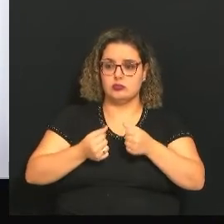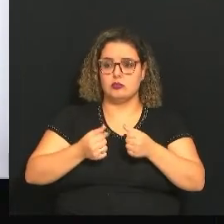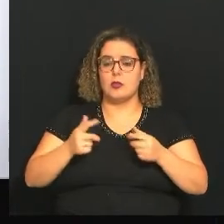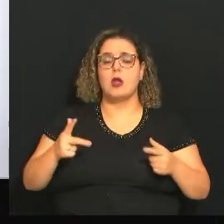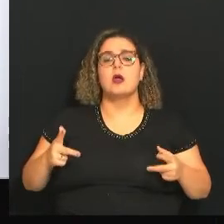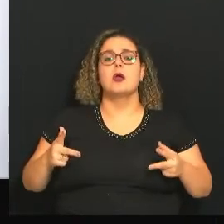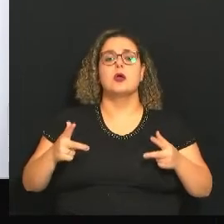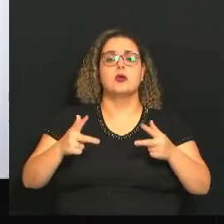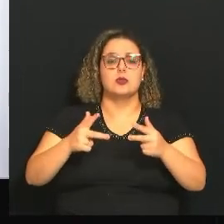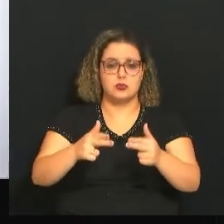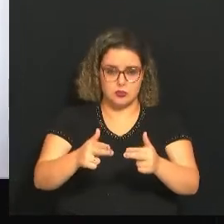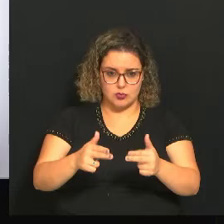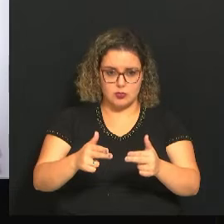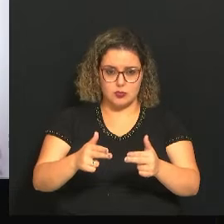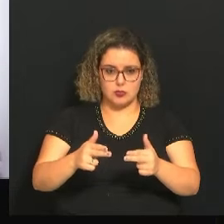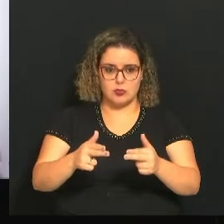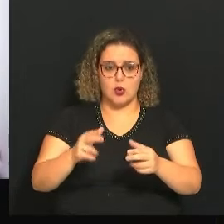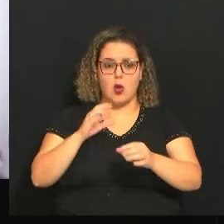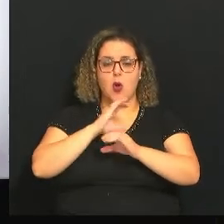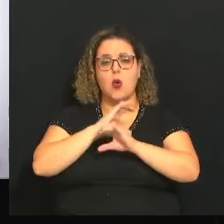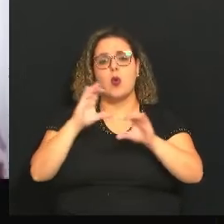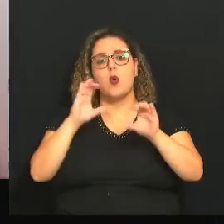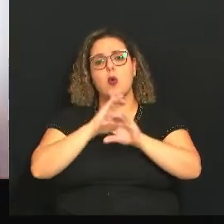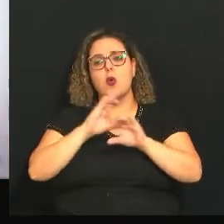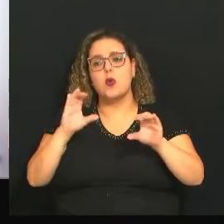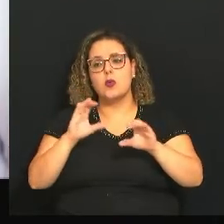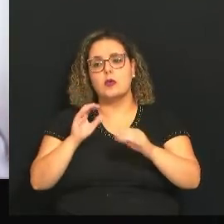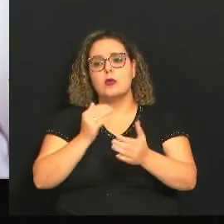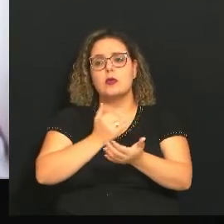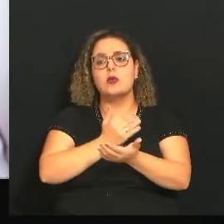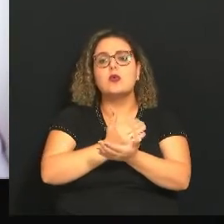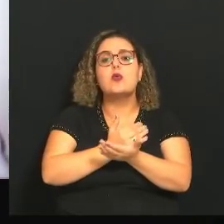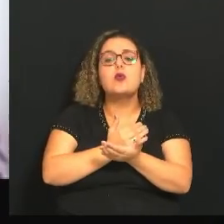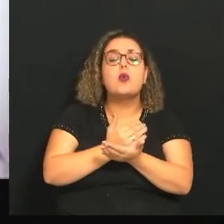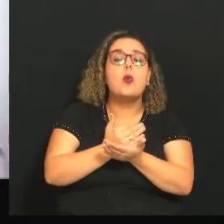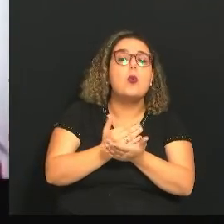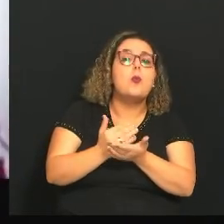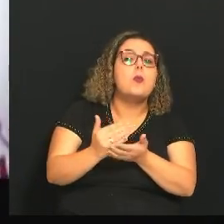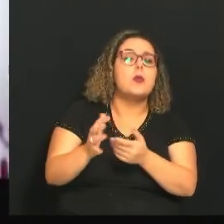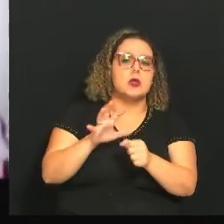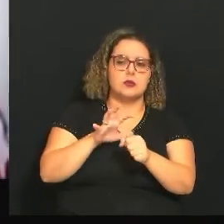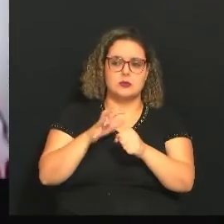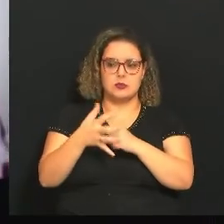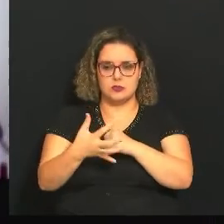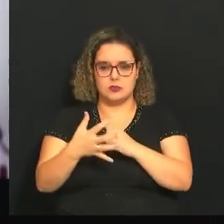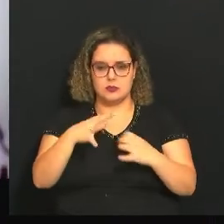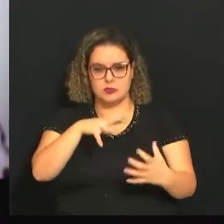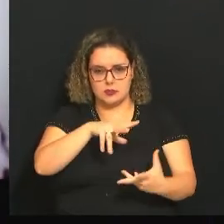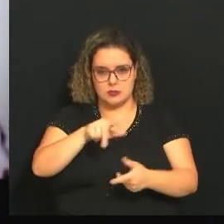interrupção foi um comunicado que saiu no início da pandemia, né?